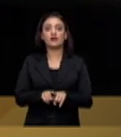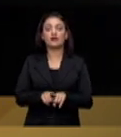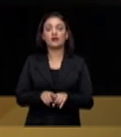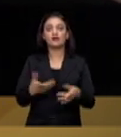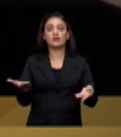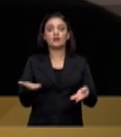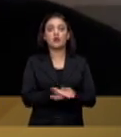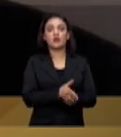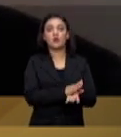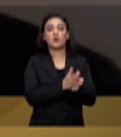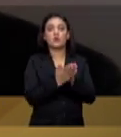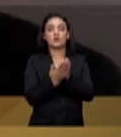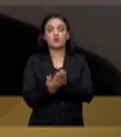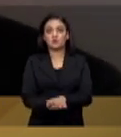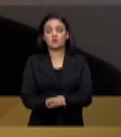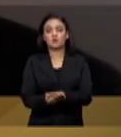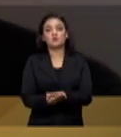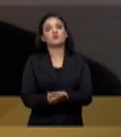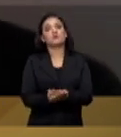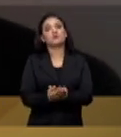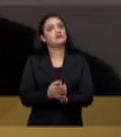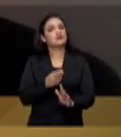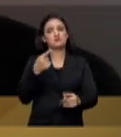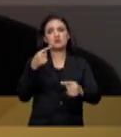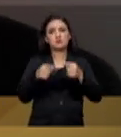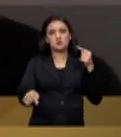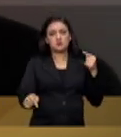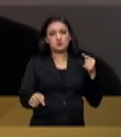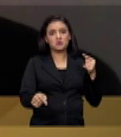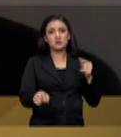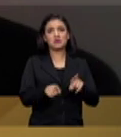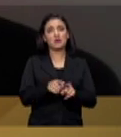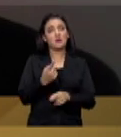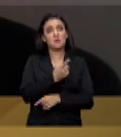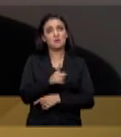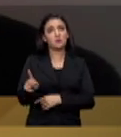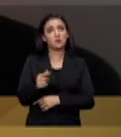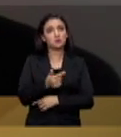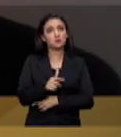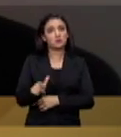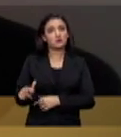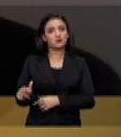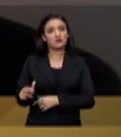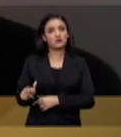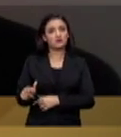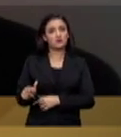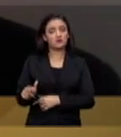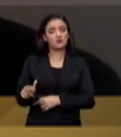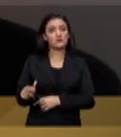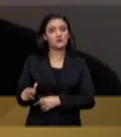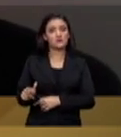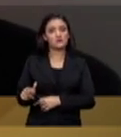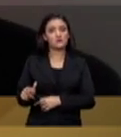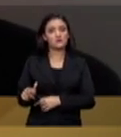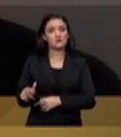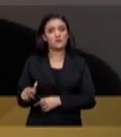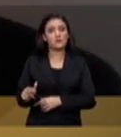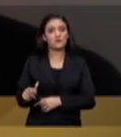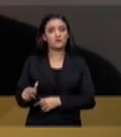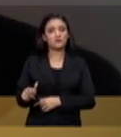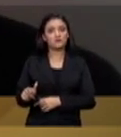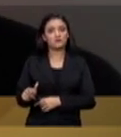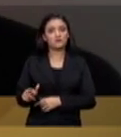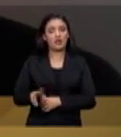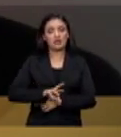translatio iudice e, por último, a não configuração da alegada